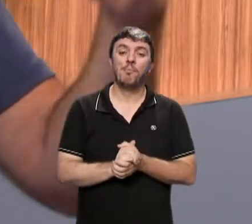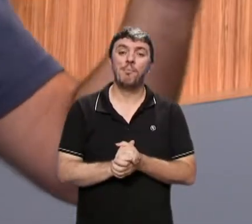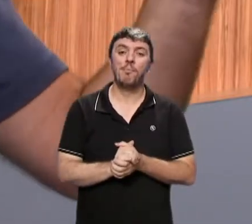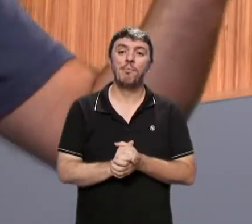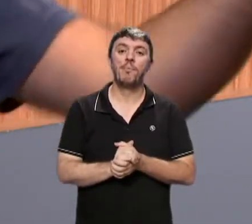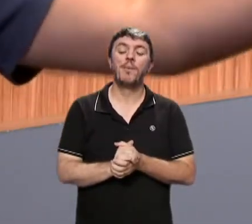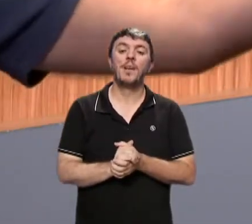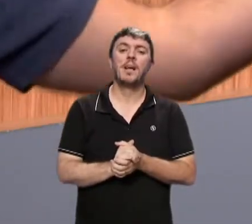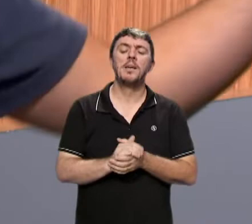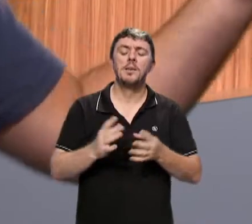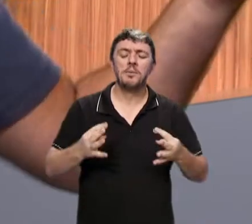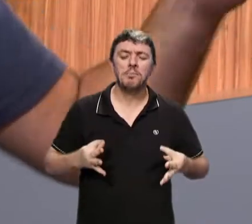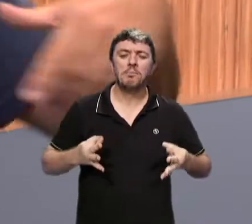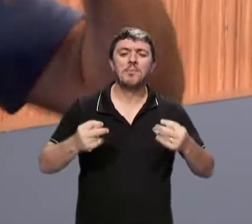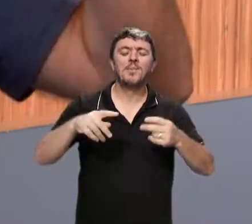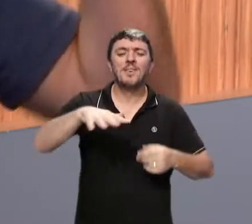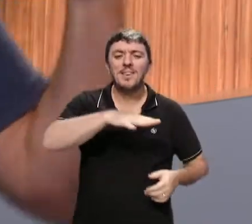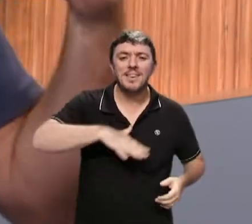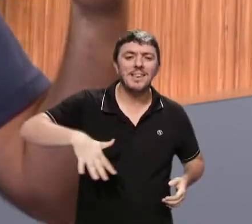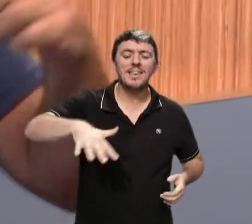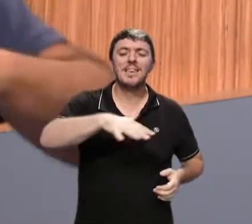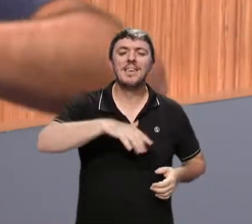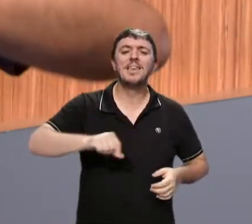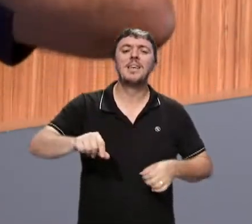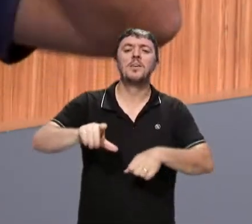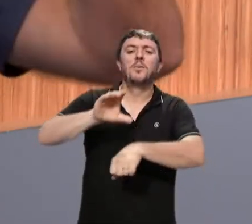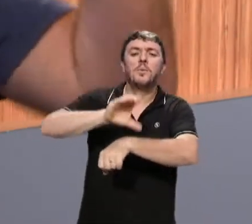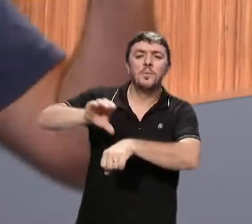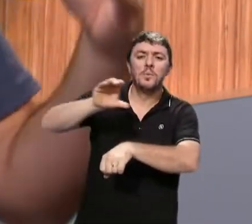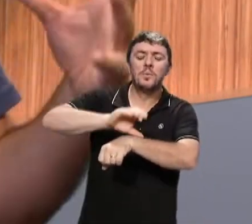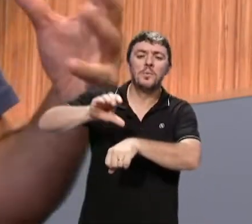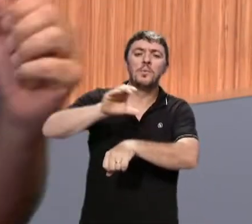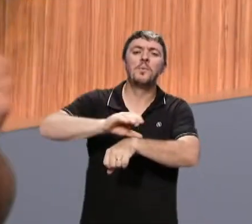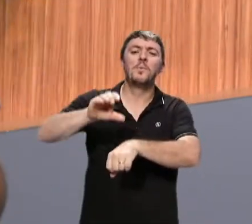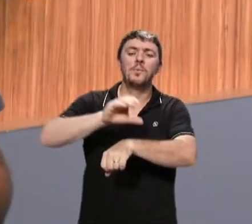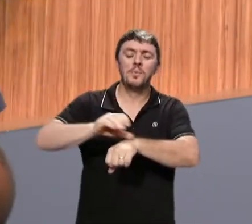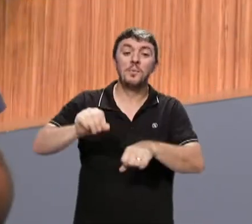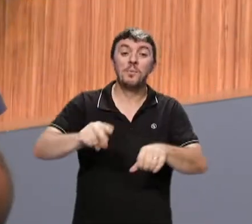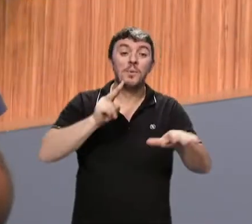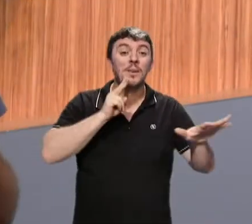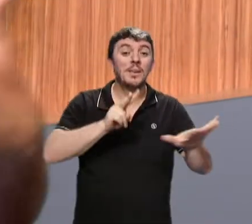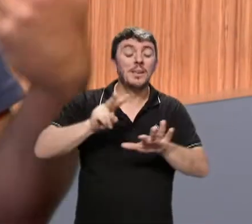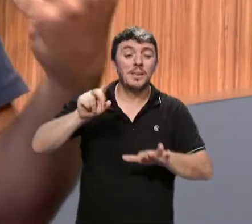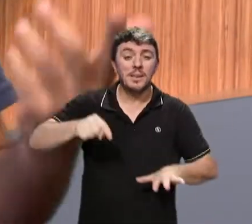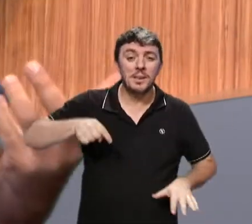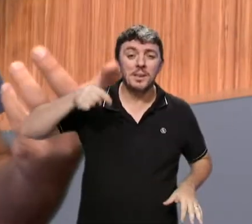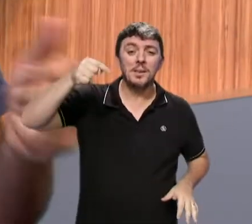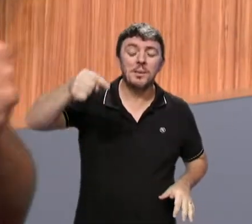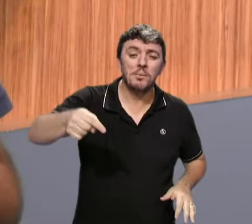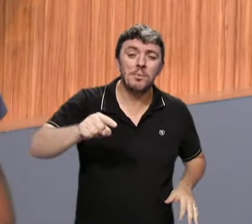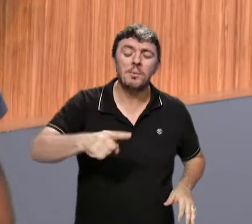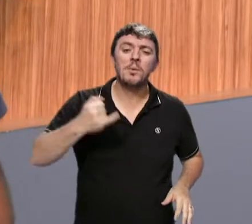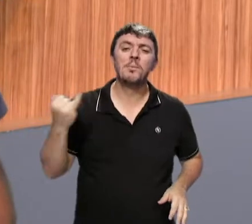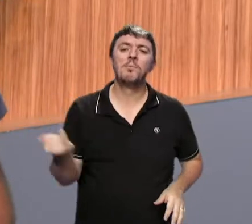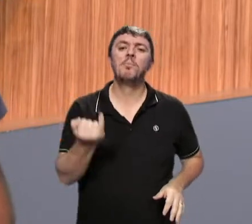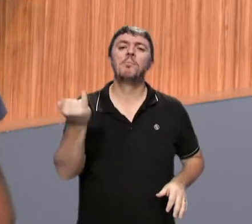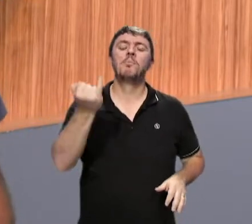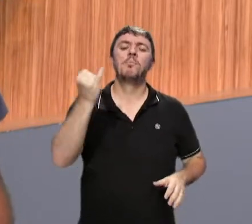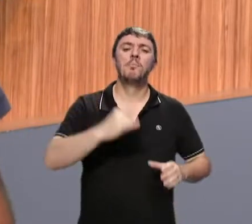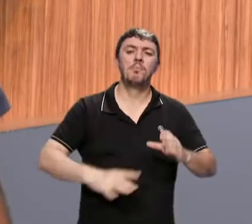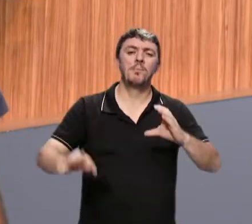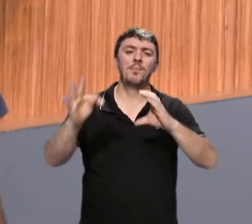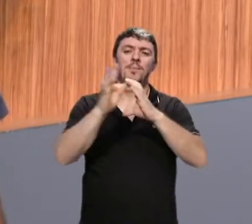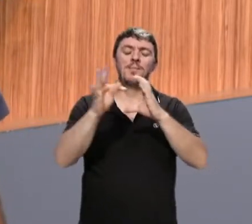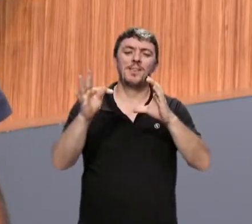sempre, mas todo mundo que está trabalhando em volta, o pessoal de cursos. A semana que vem vai ser importante aqui para a TV Tech, que é o aniversário da TV Tech